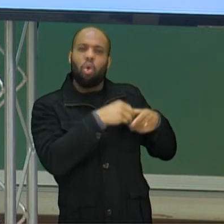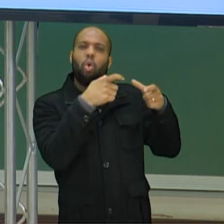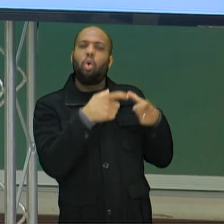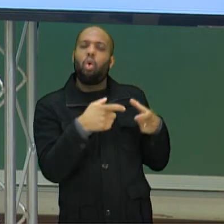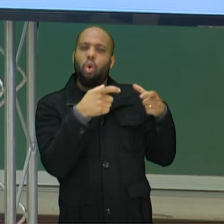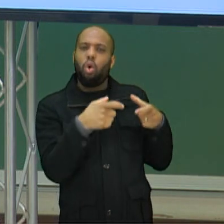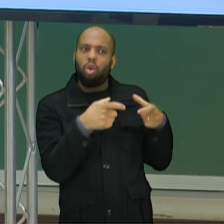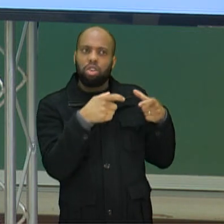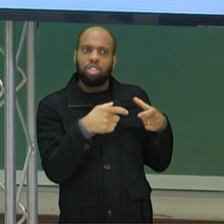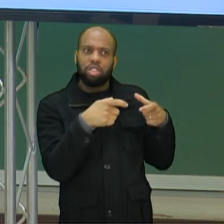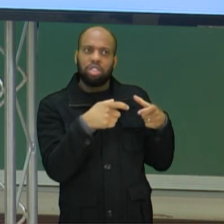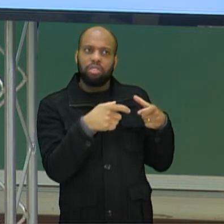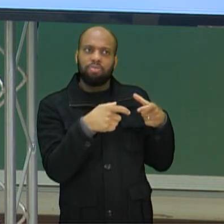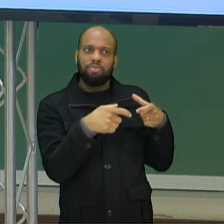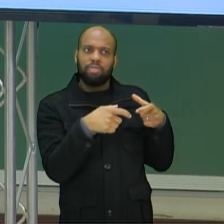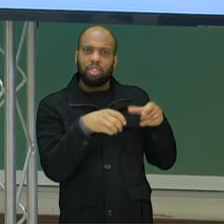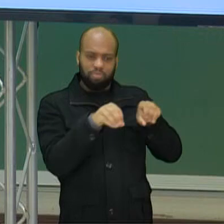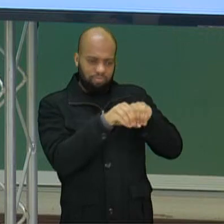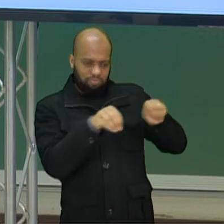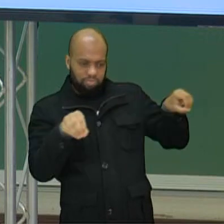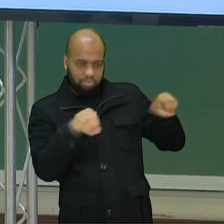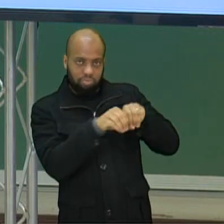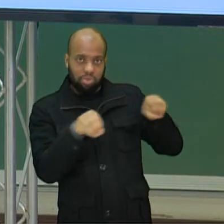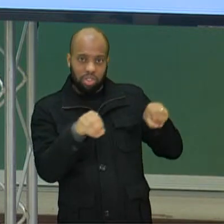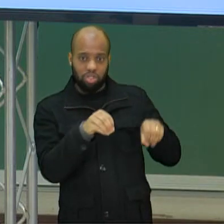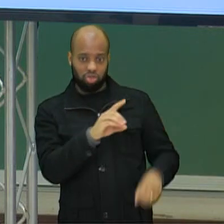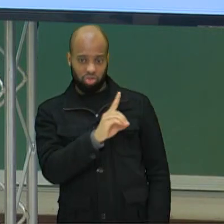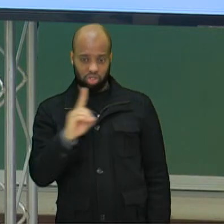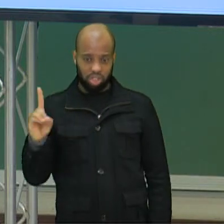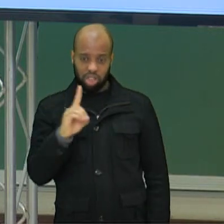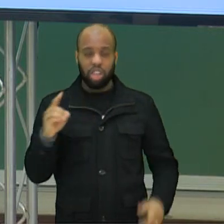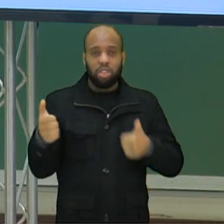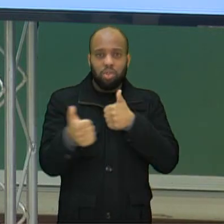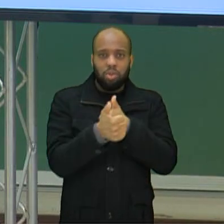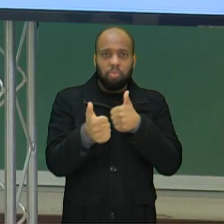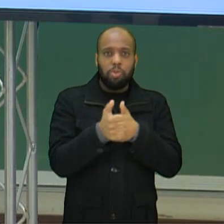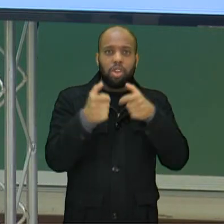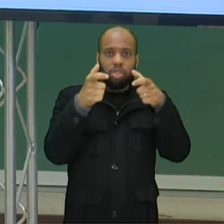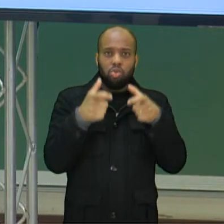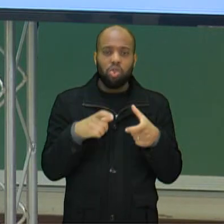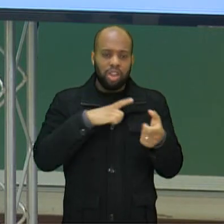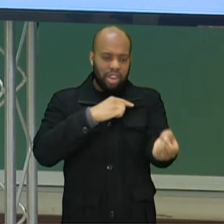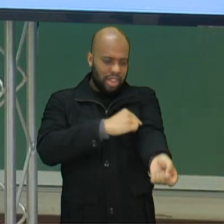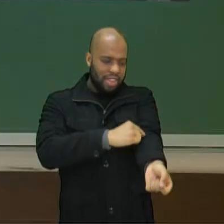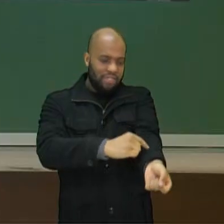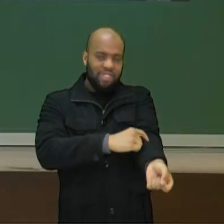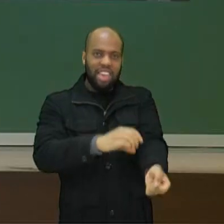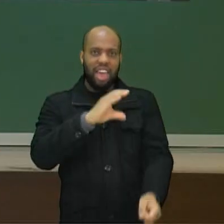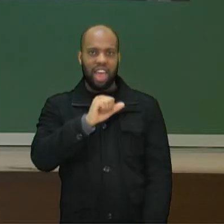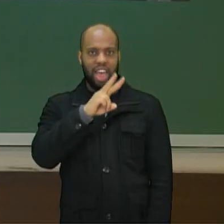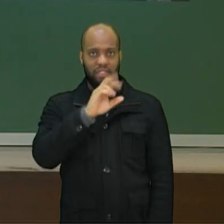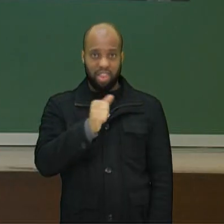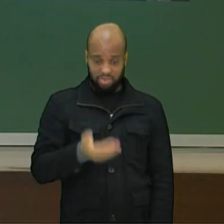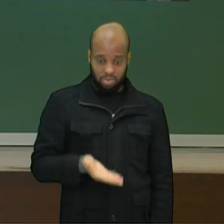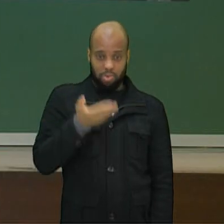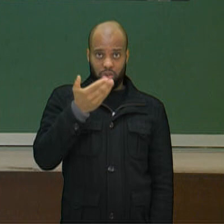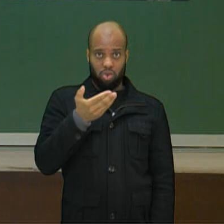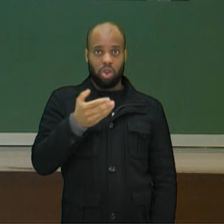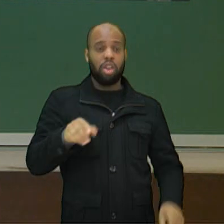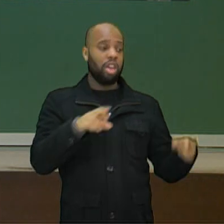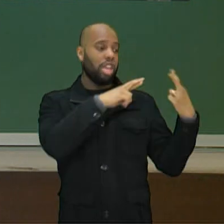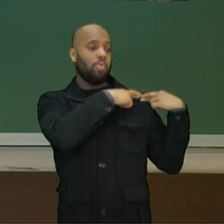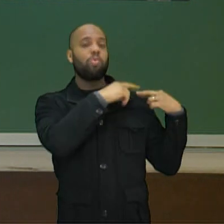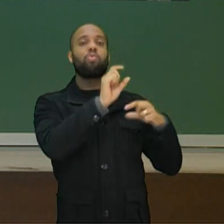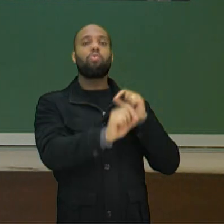localizado aqui no átrio direito, próximo da chegada da veia cava superior, e ela é responsável